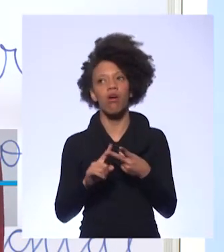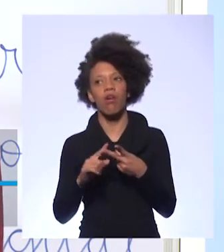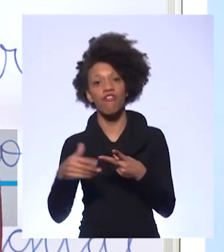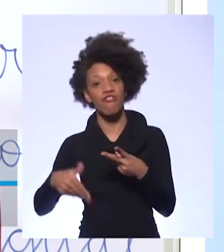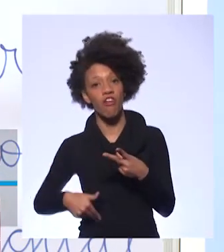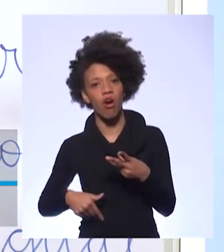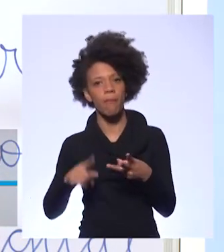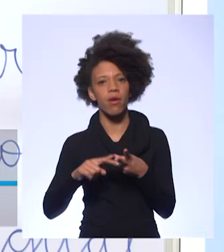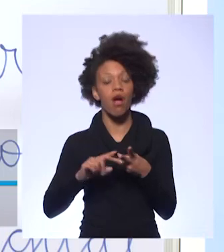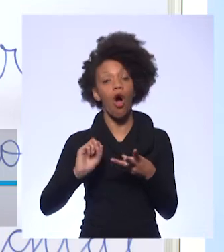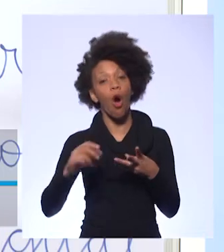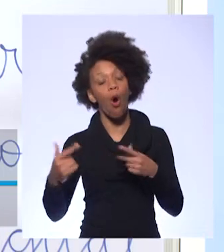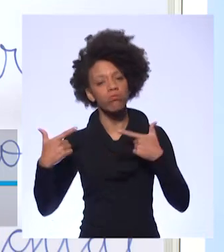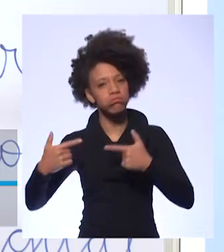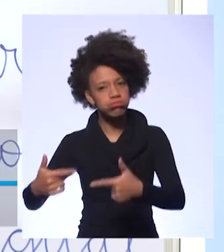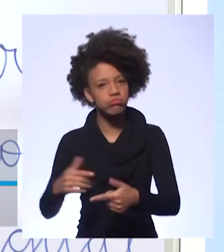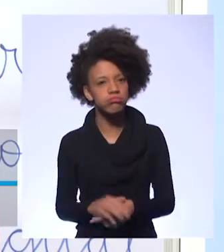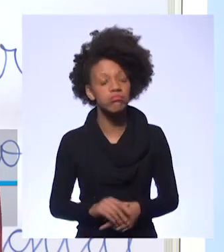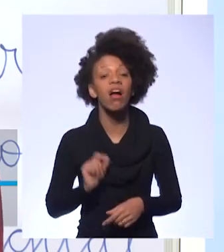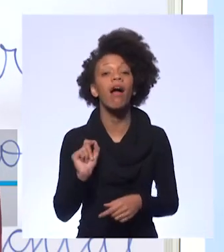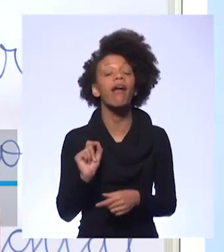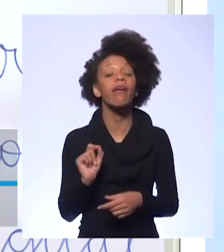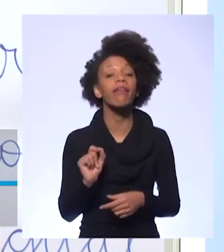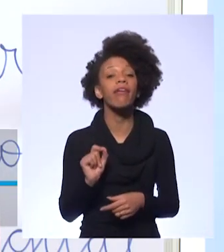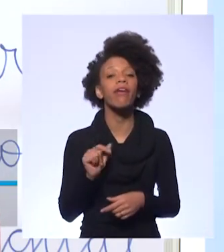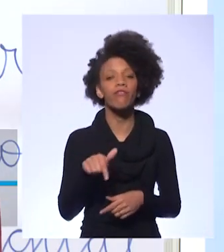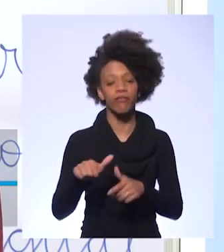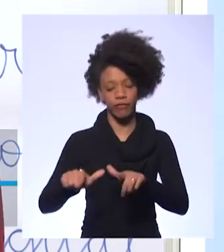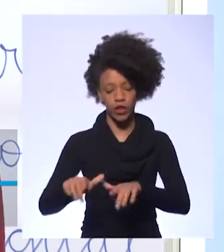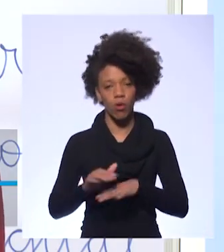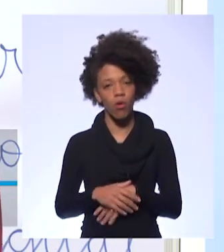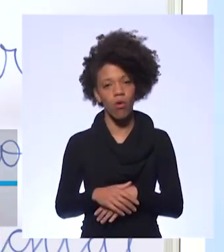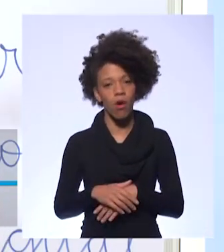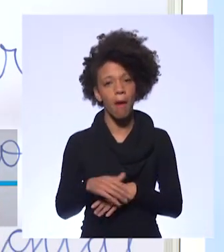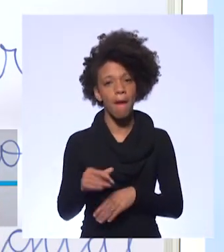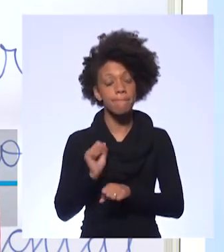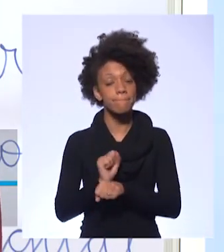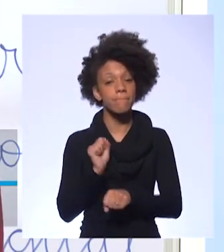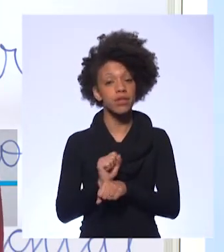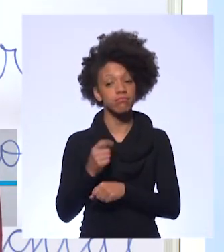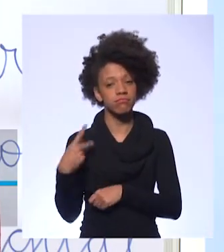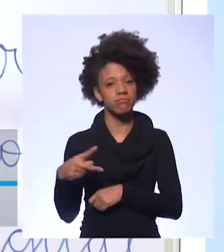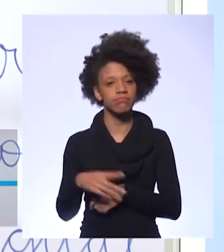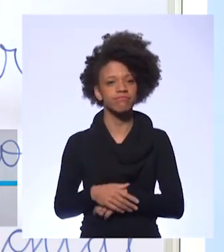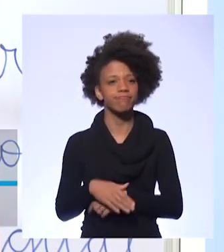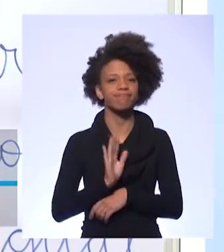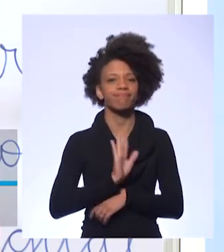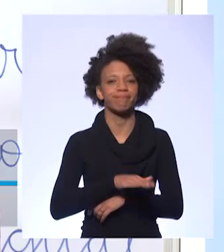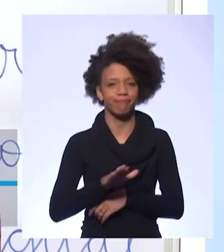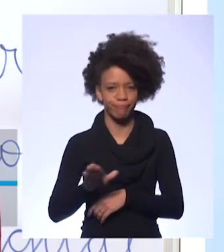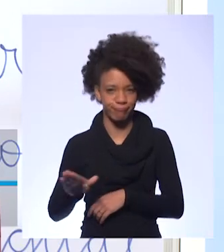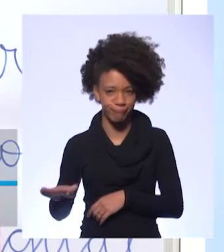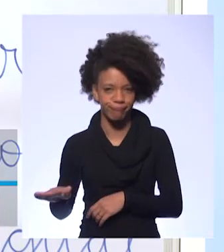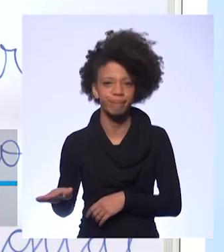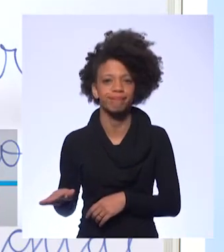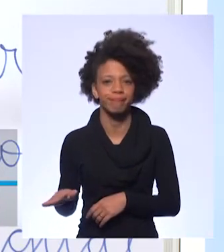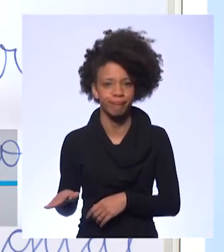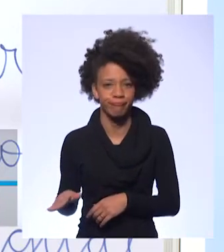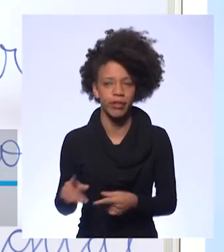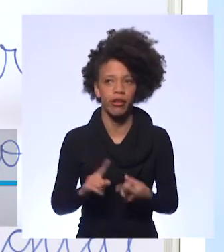morreu em batalha então quem que sobrou ali para segurar a onda do Paraguai crianças